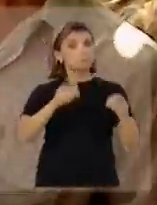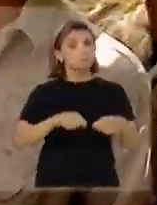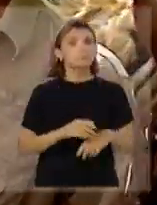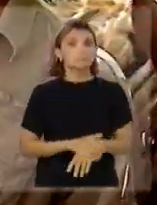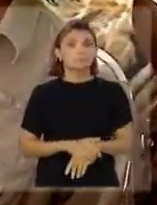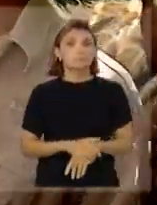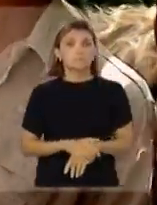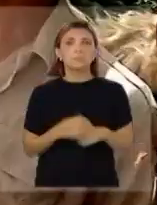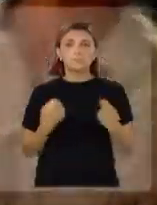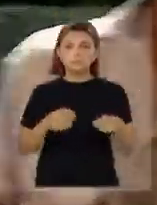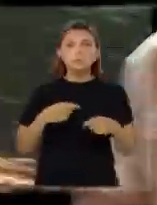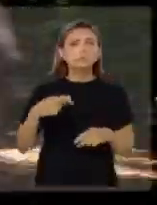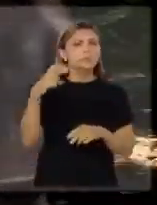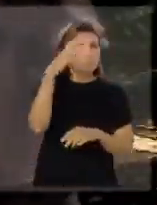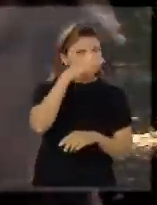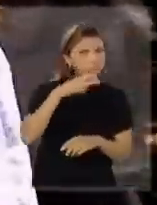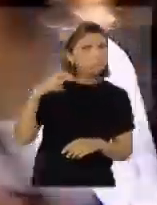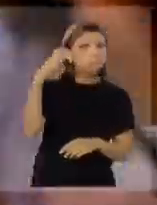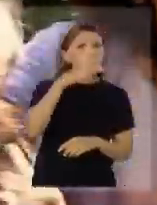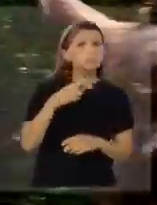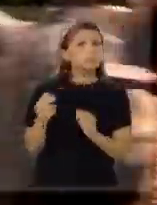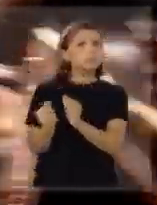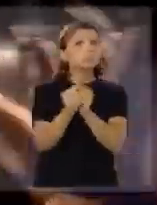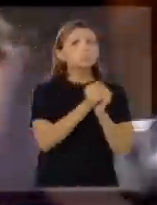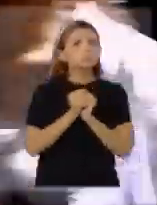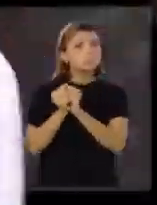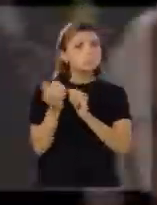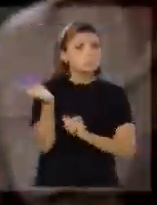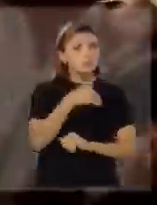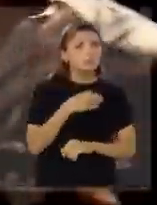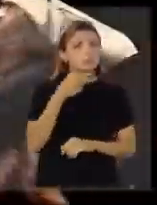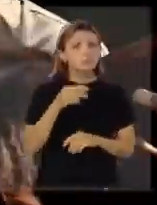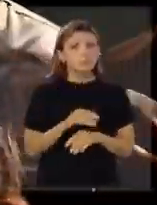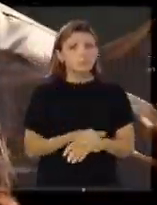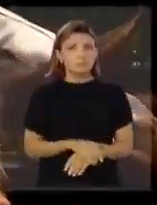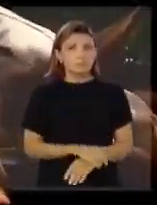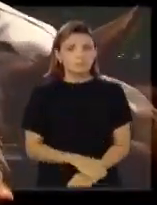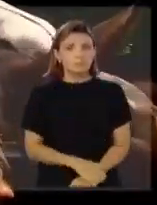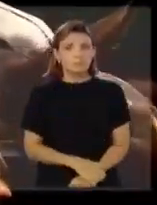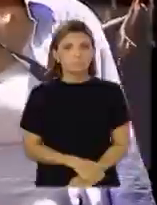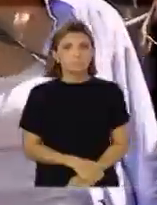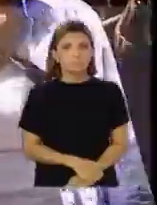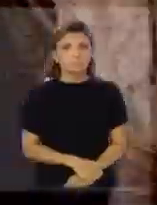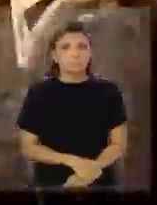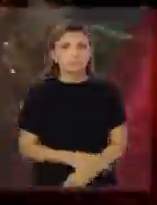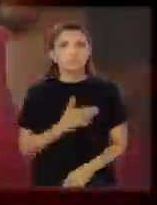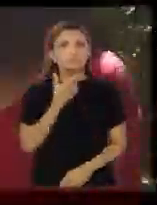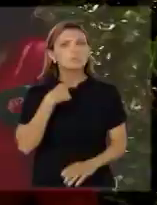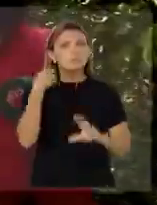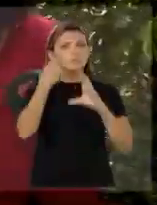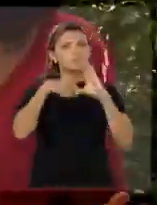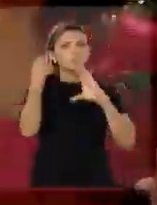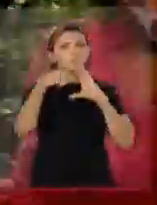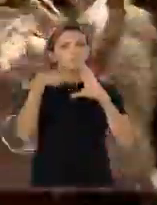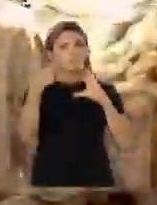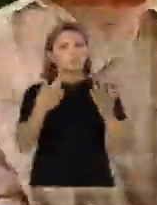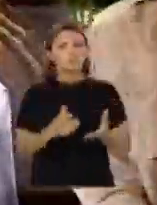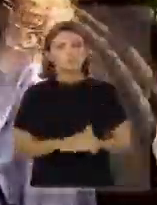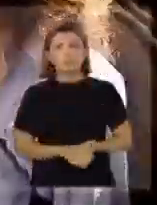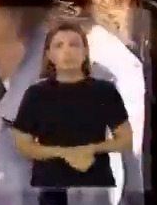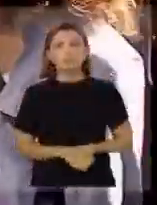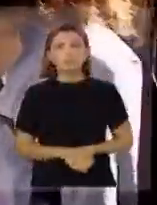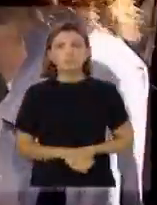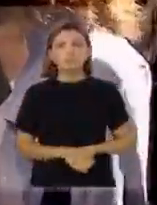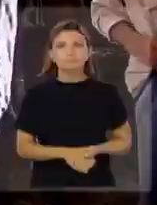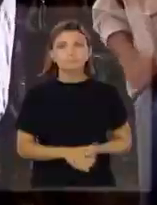lei da cadeia. Ah, isso aí. É, precisa fiscalizar, né? E vocês vão me acompanhar nesta missão. Gente, a gente vai fiscalizar. Dá nem vontade de filmar uma